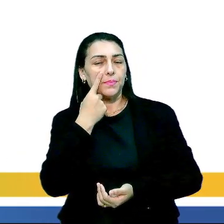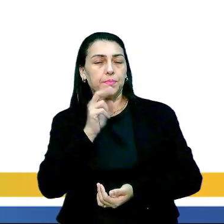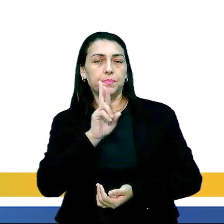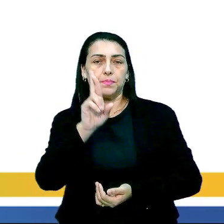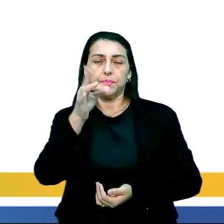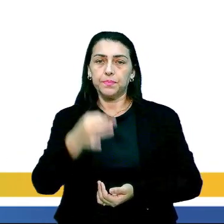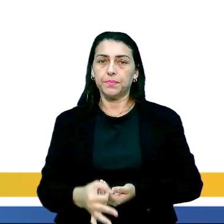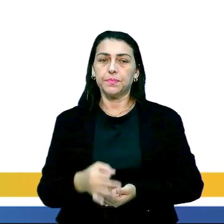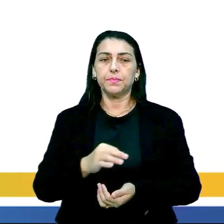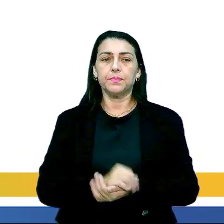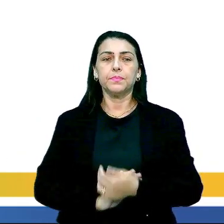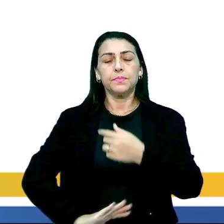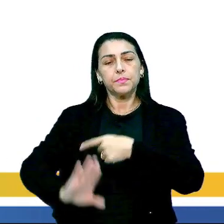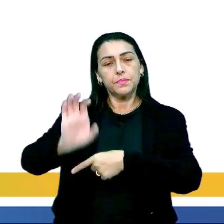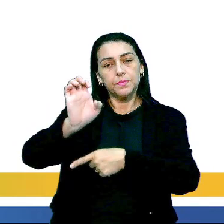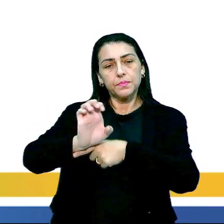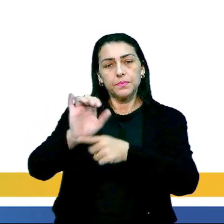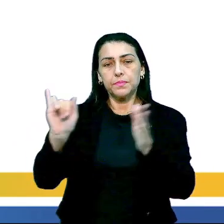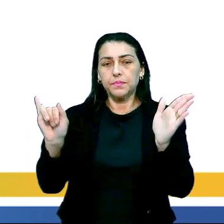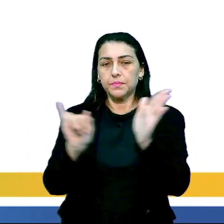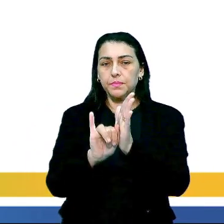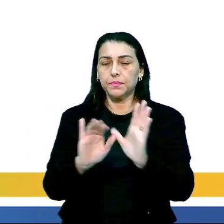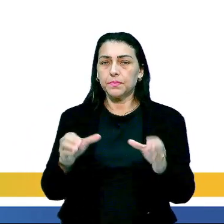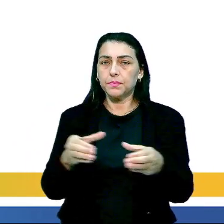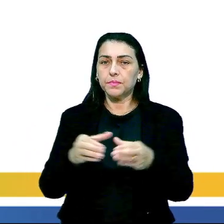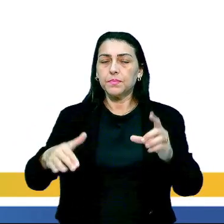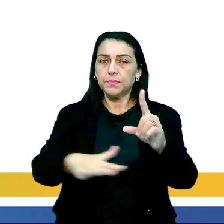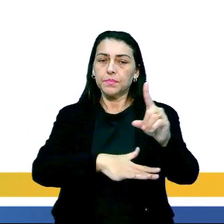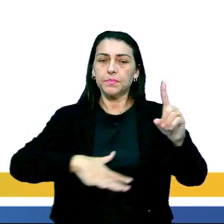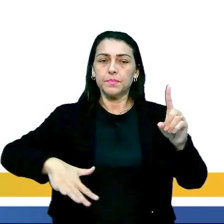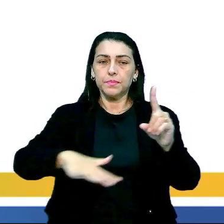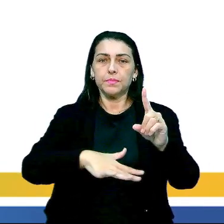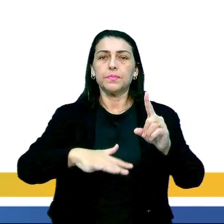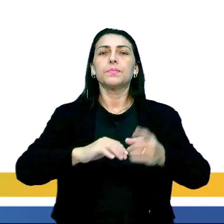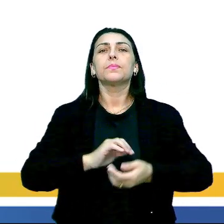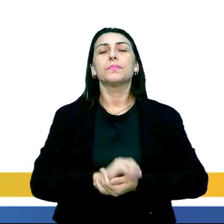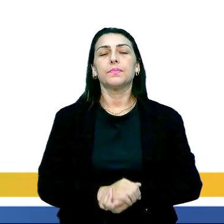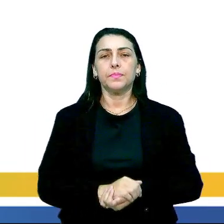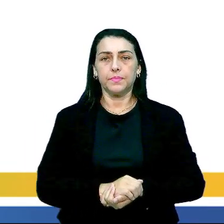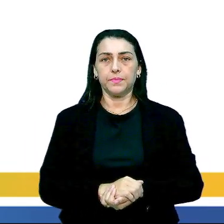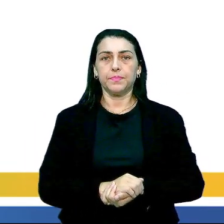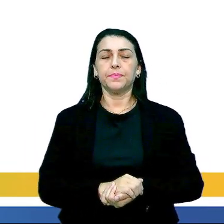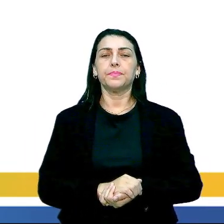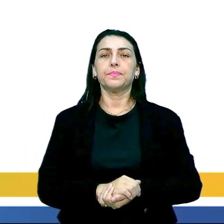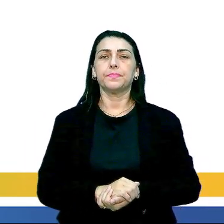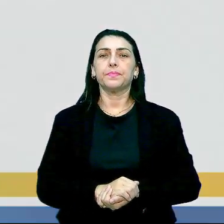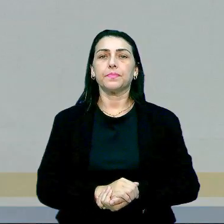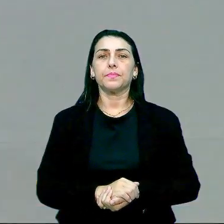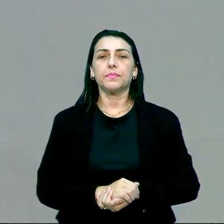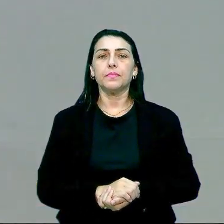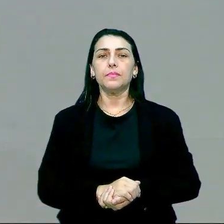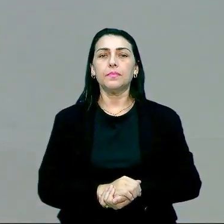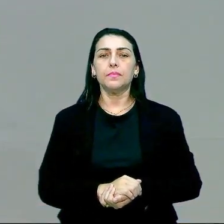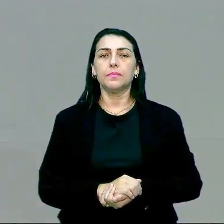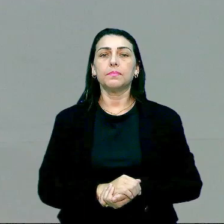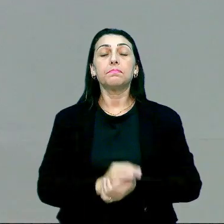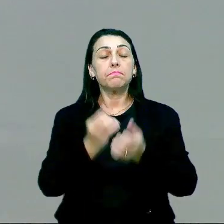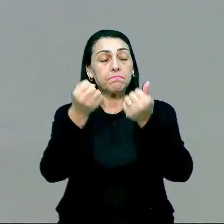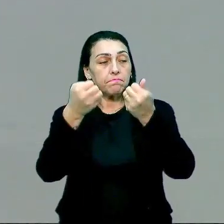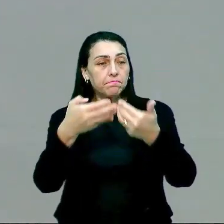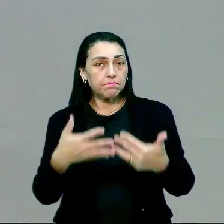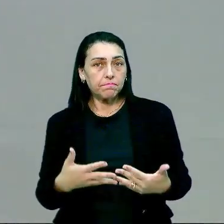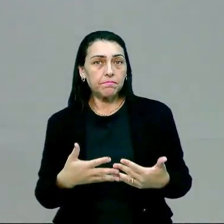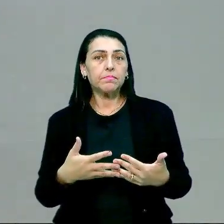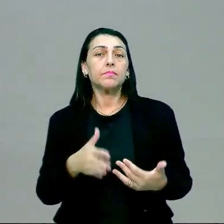alternativa correta, está na letra E, identidade dos grupos sociais. É como eu mencionava